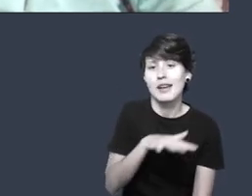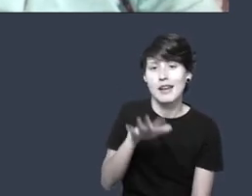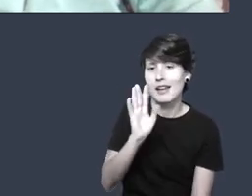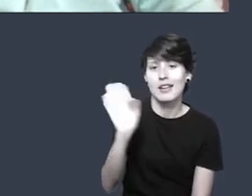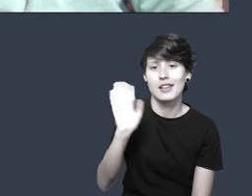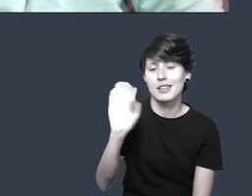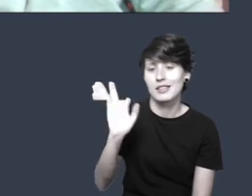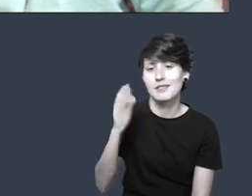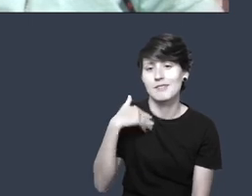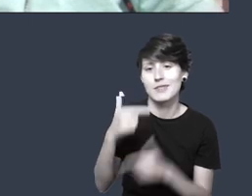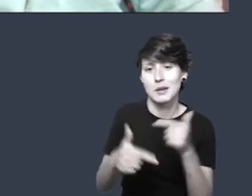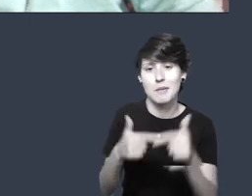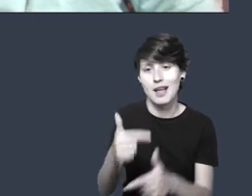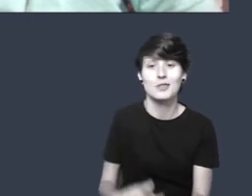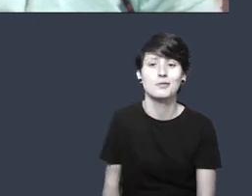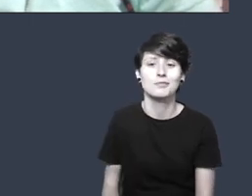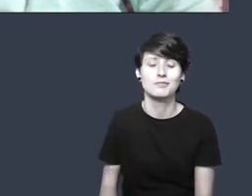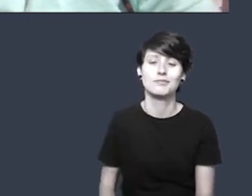de trabalho.